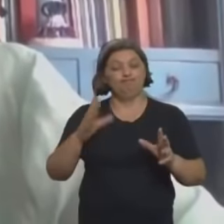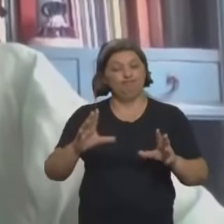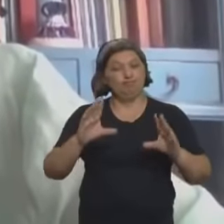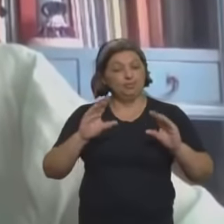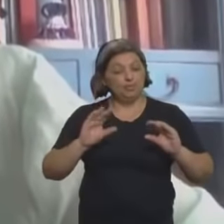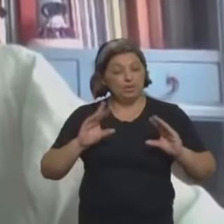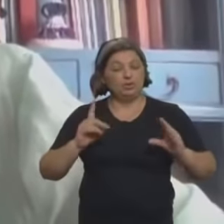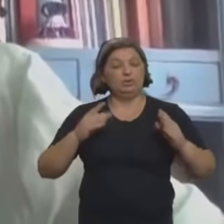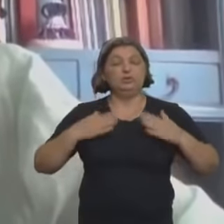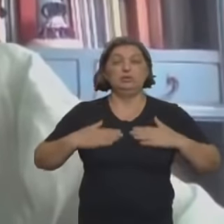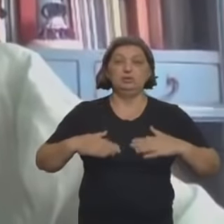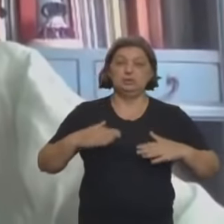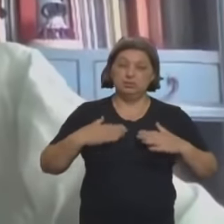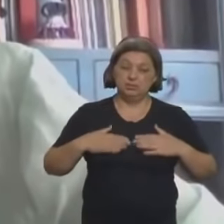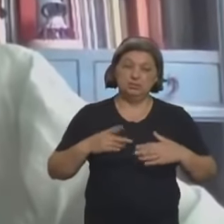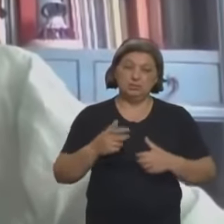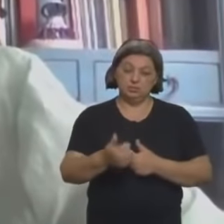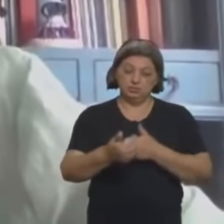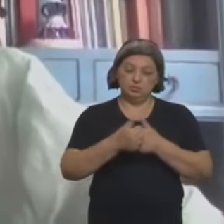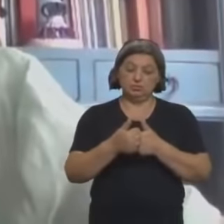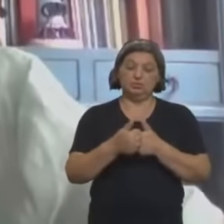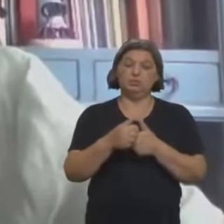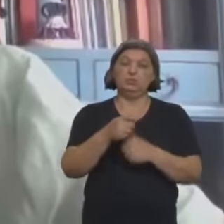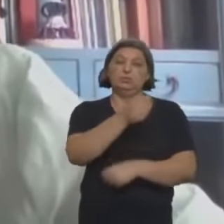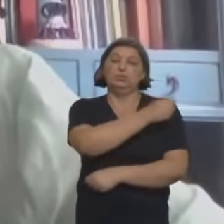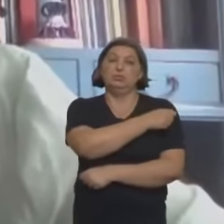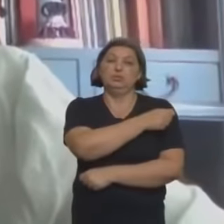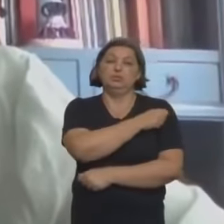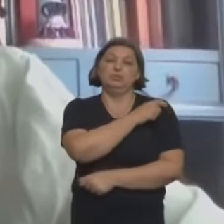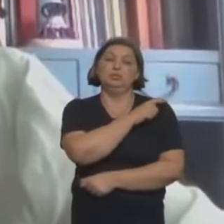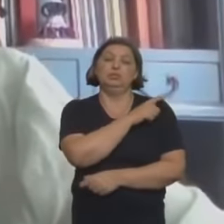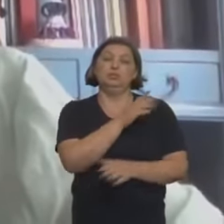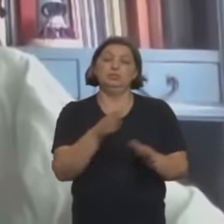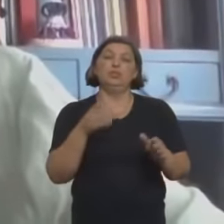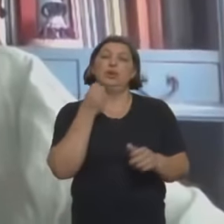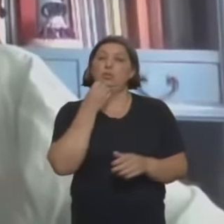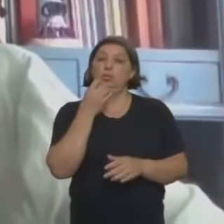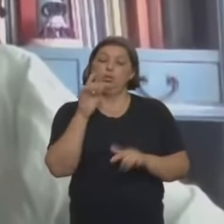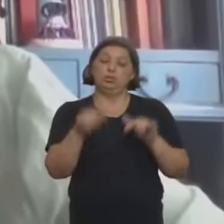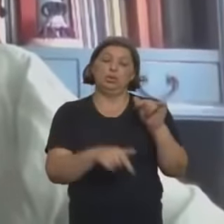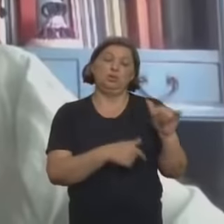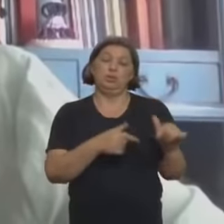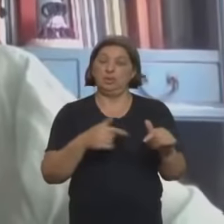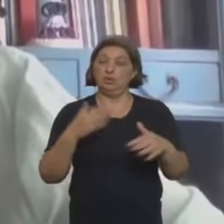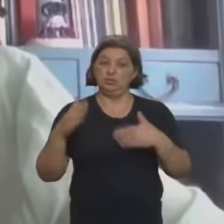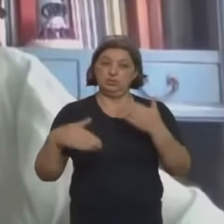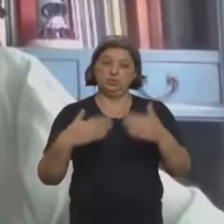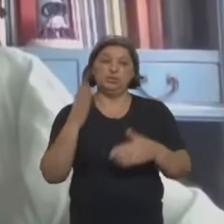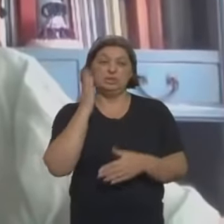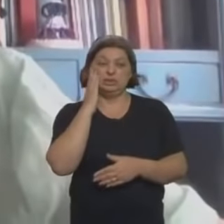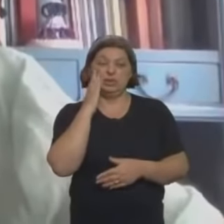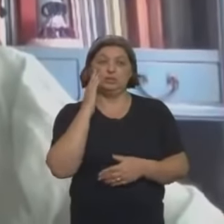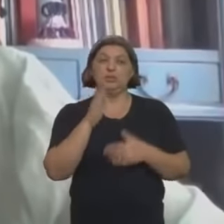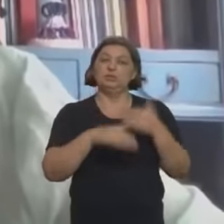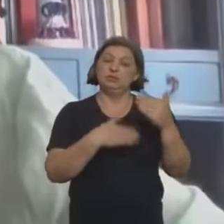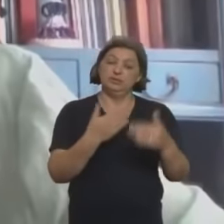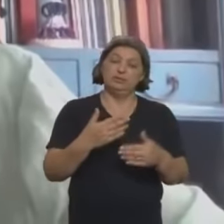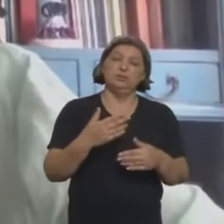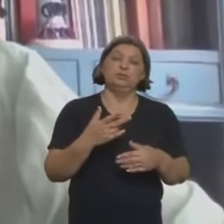para vocês, que ele aproxime vocês dos seus estudantes, que vocês possam fazer um bom trabalho e saibam que ele foi desenvolvido com